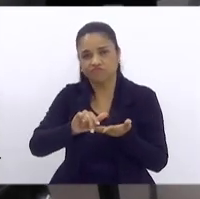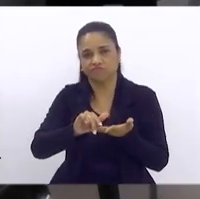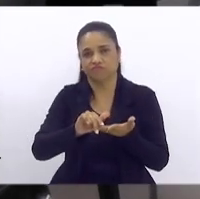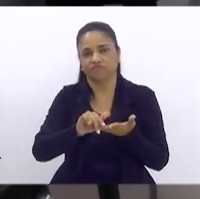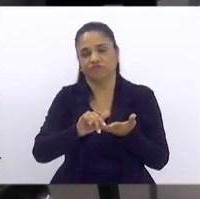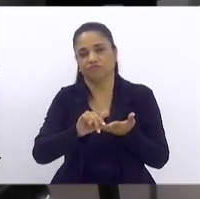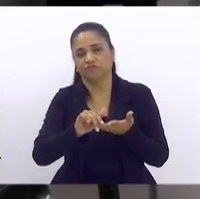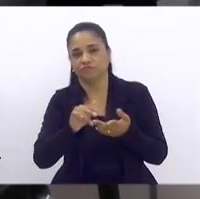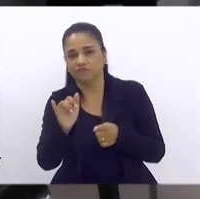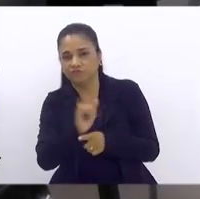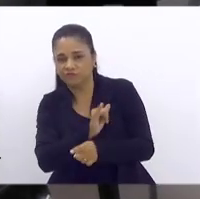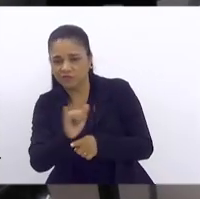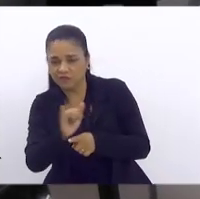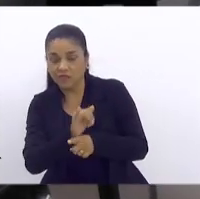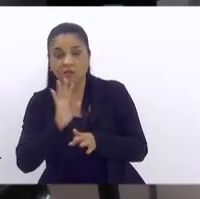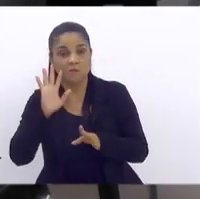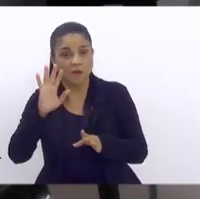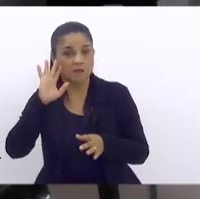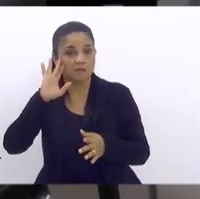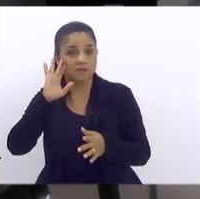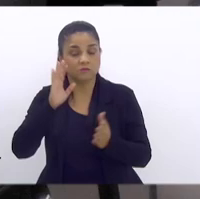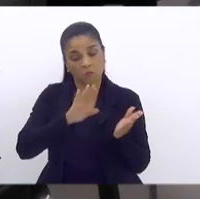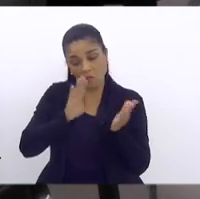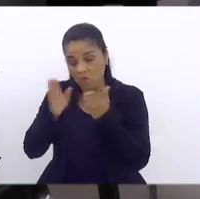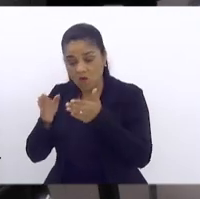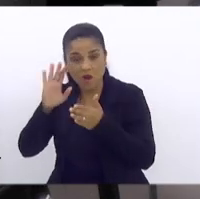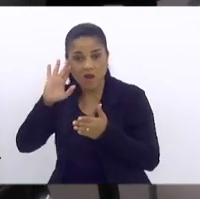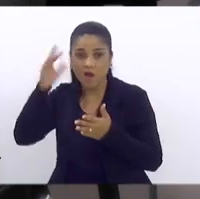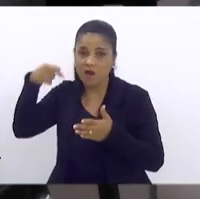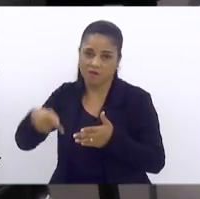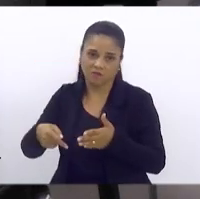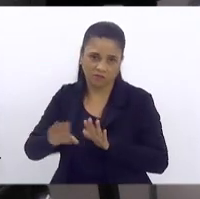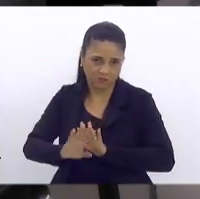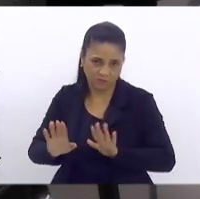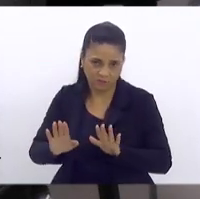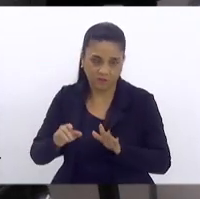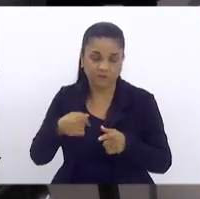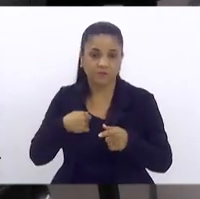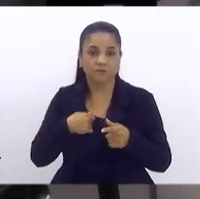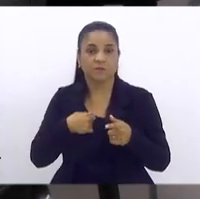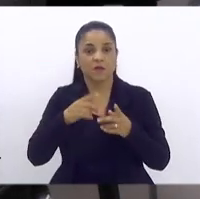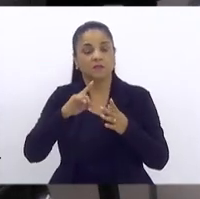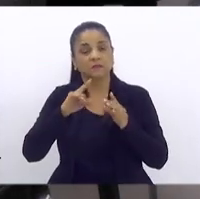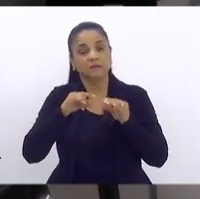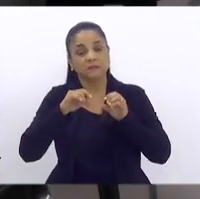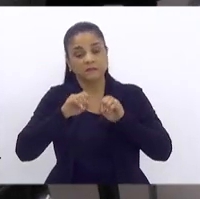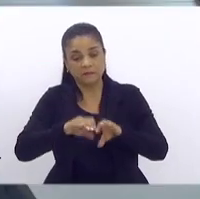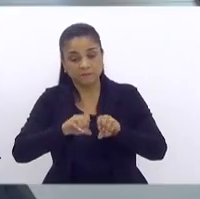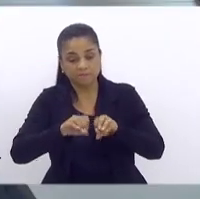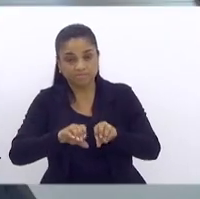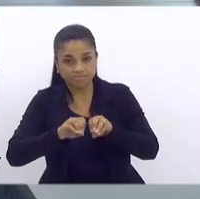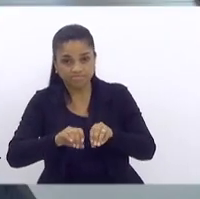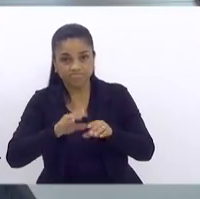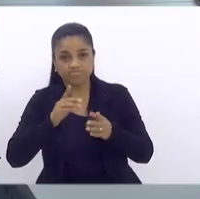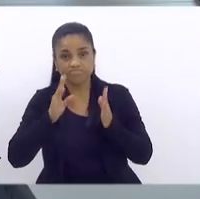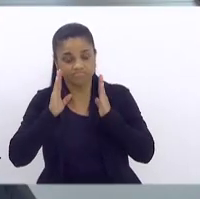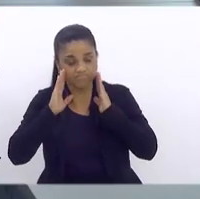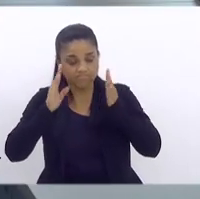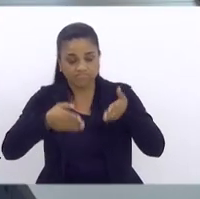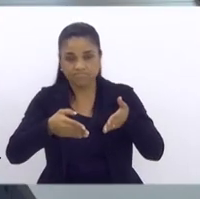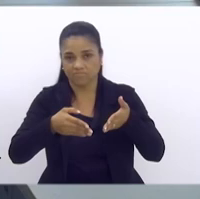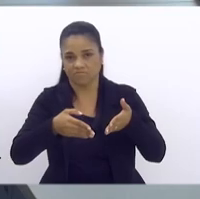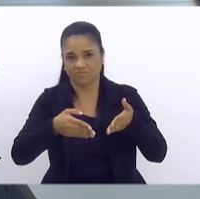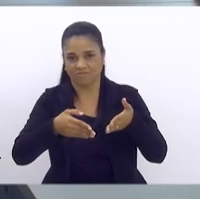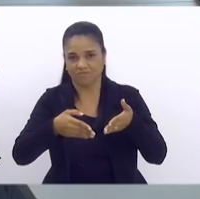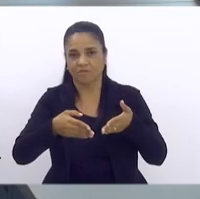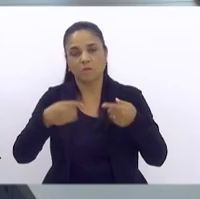mais das soluções, mas, com certeza, o letramento midiático ele se coloca como uma das ações que são primordiais e que são bastante necessárias